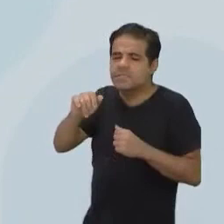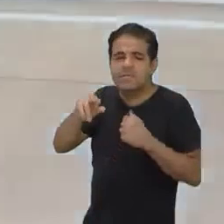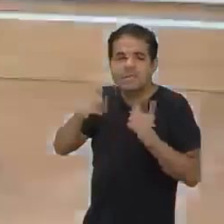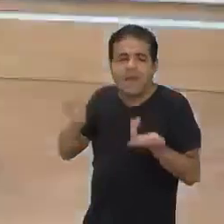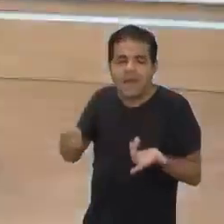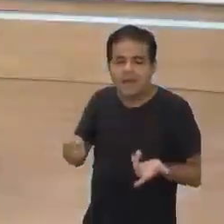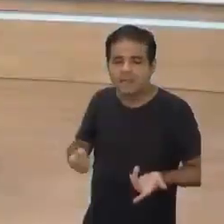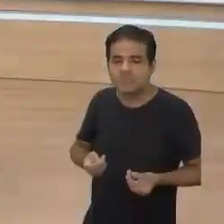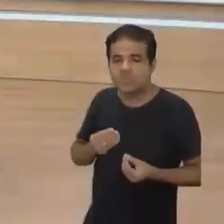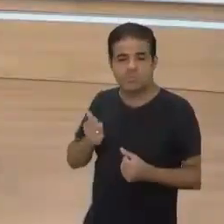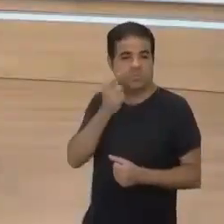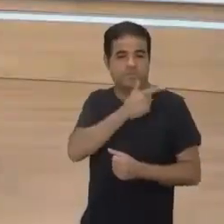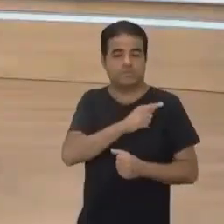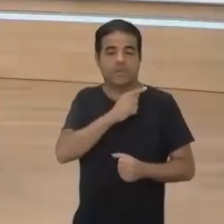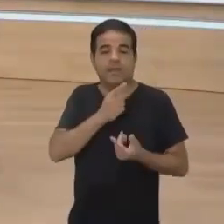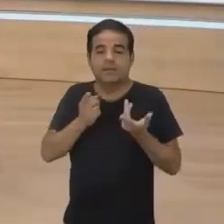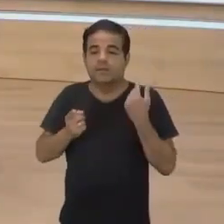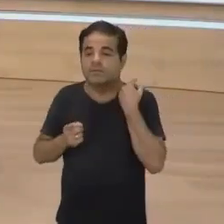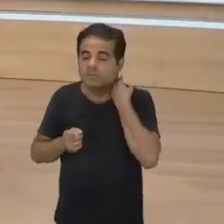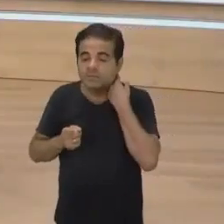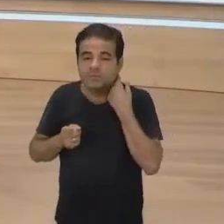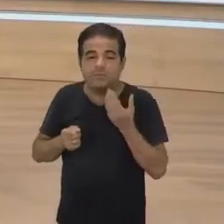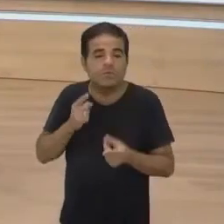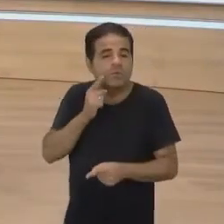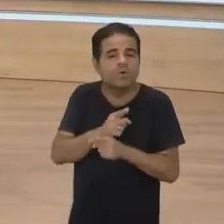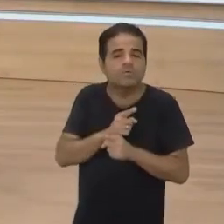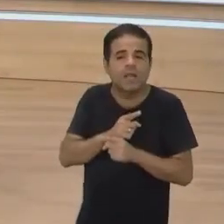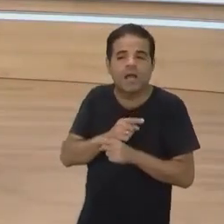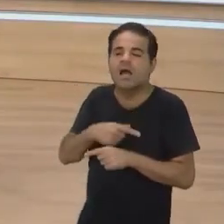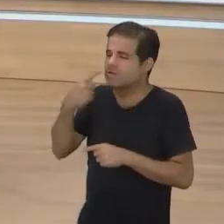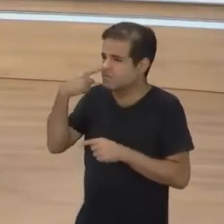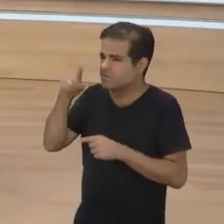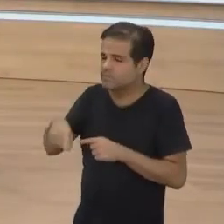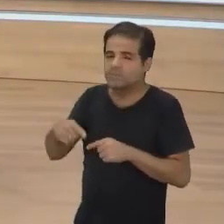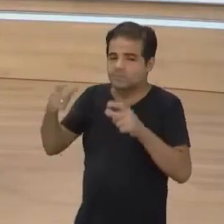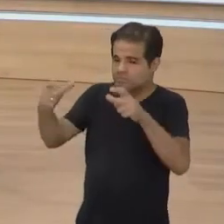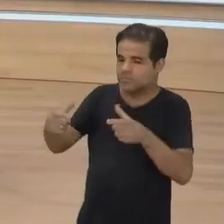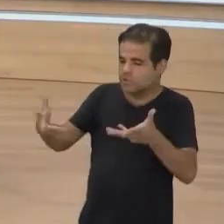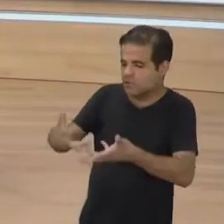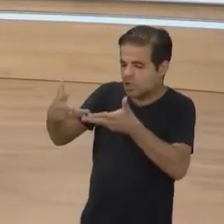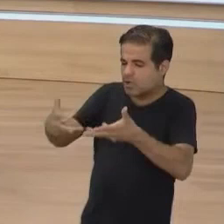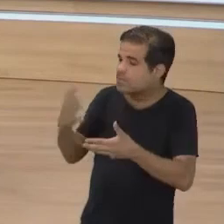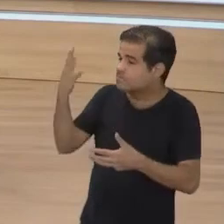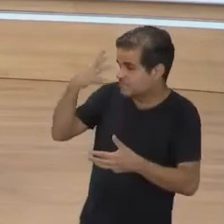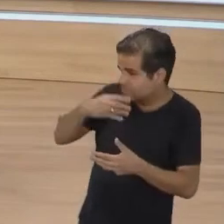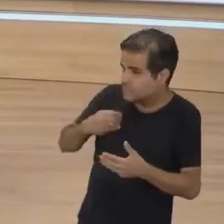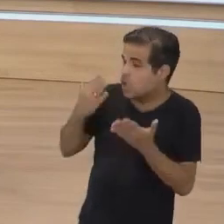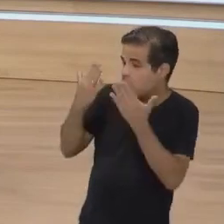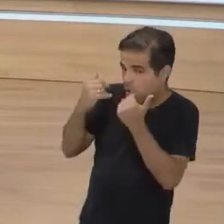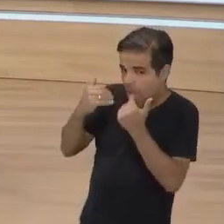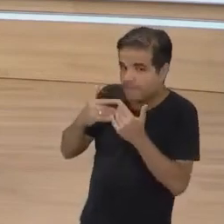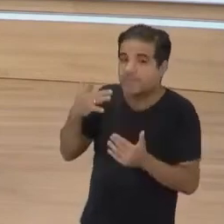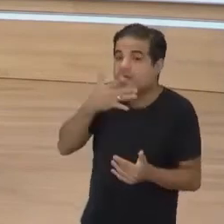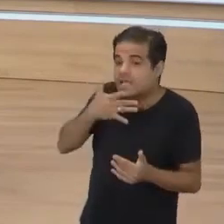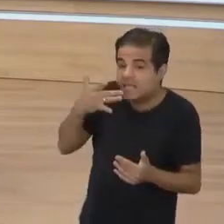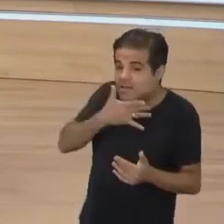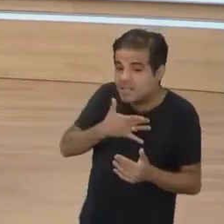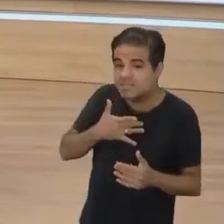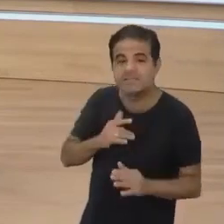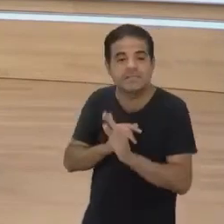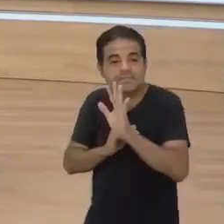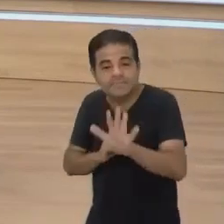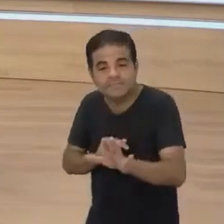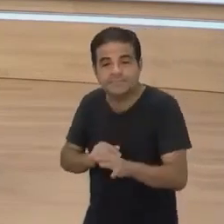Boa pergunta, né? Então aí a gente, né, tava vendo ali um belo prato de comida, né? Que delícia.